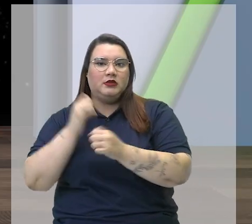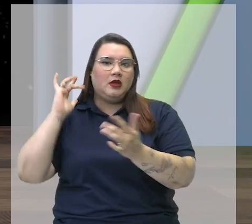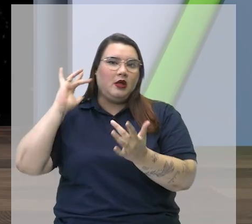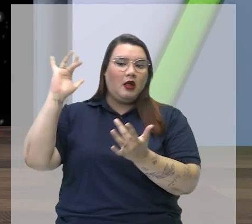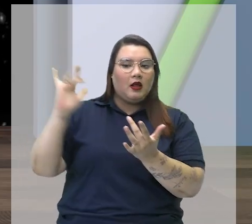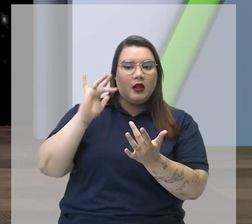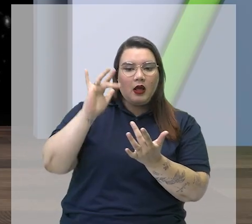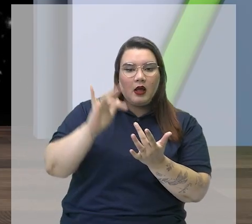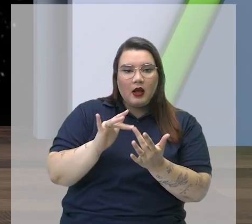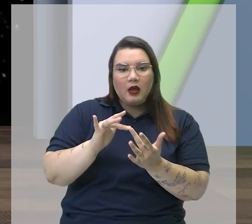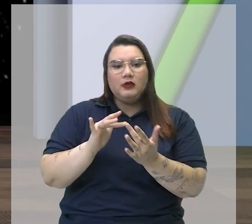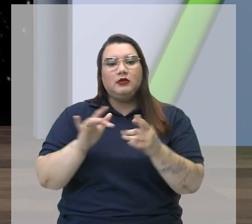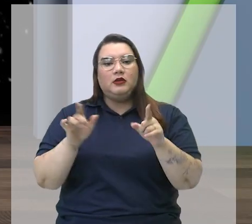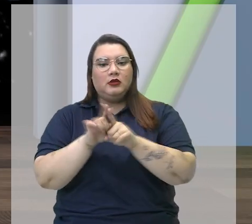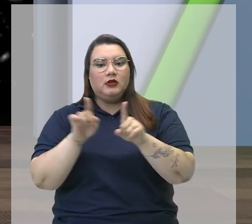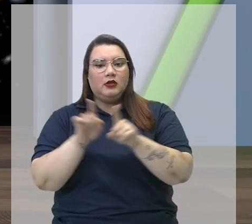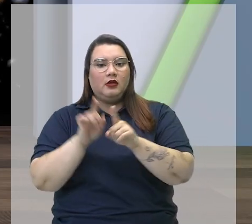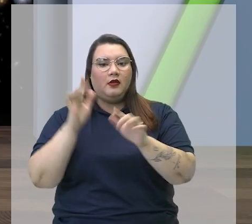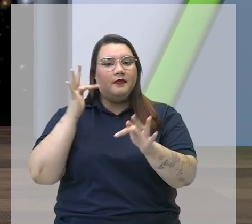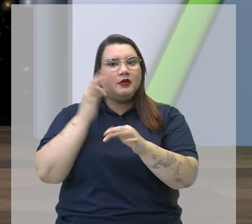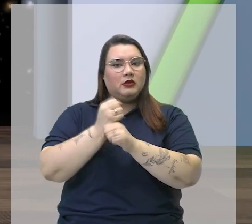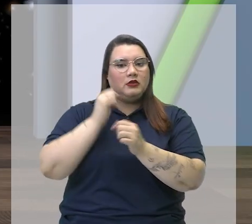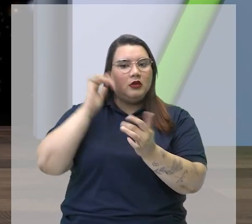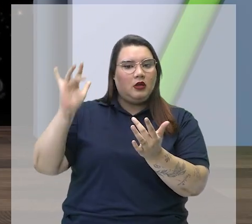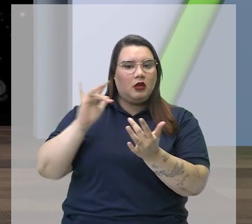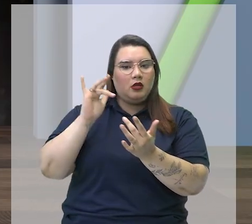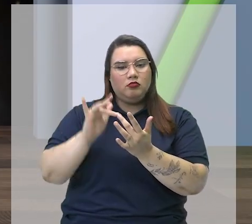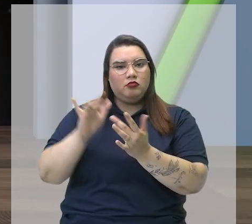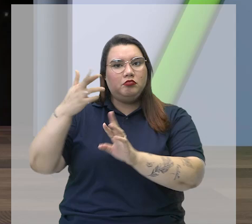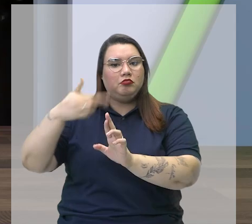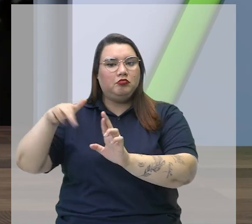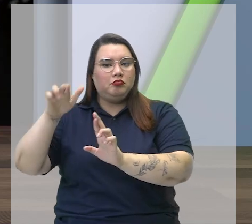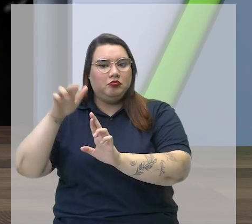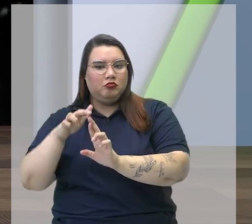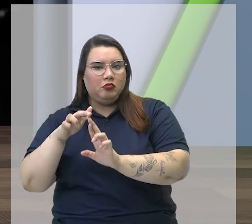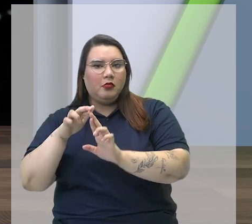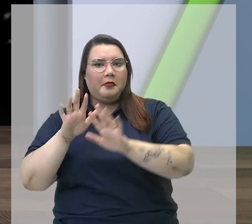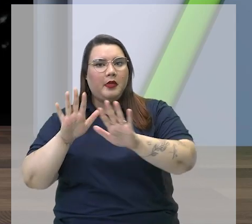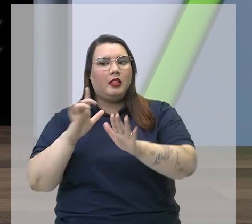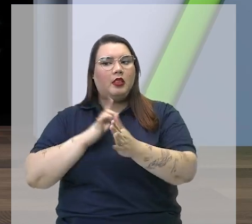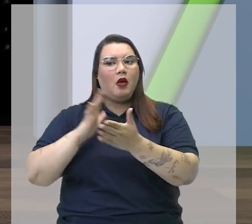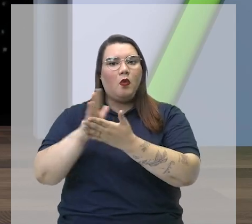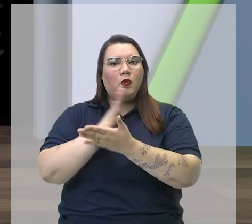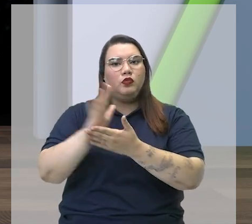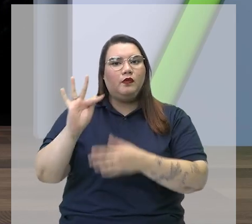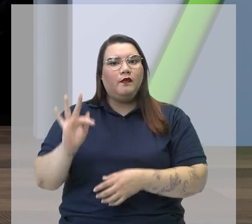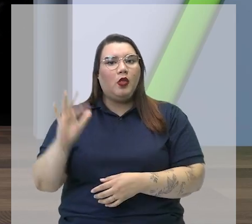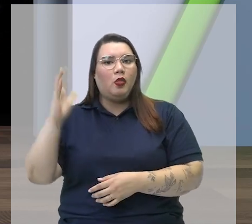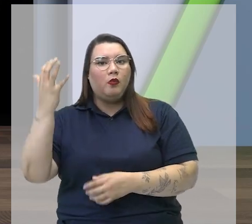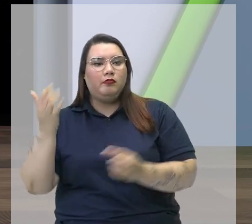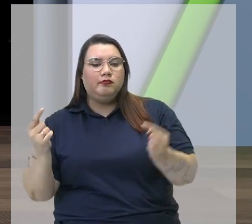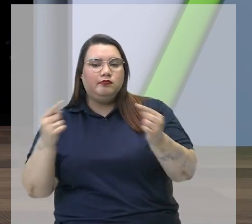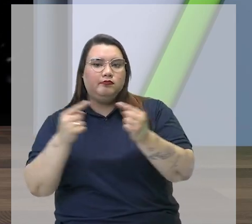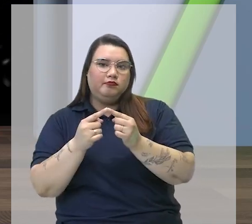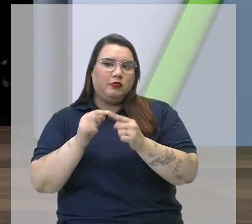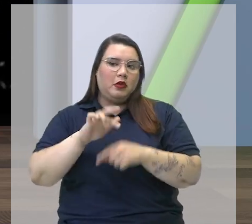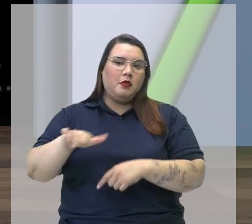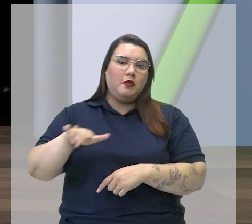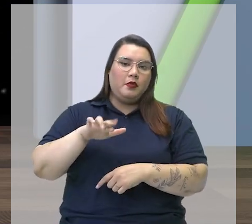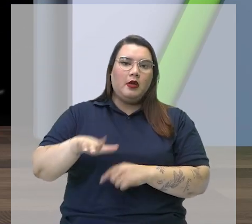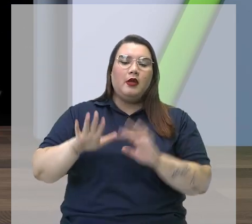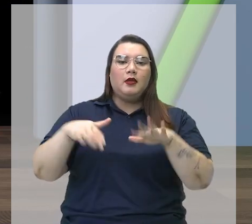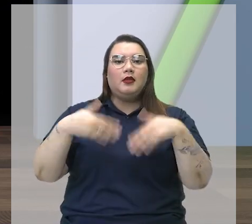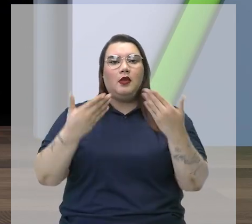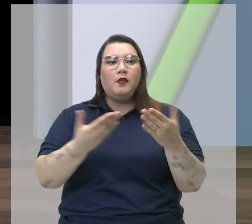física clássica envolvida aí, e a física clássica não respondia certos fenômenos atuantes,